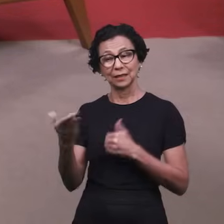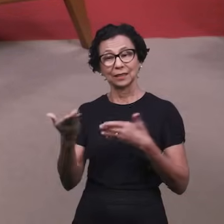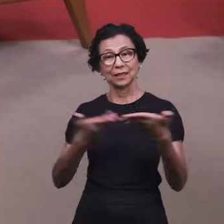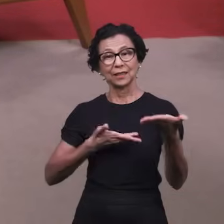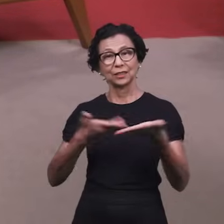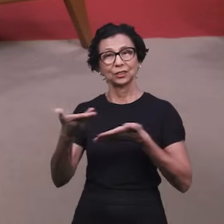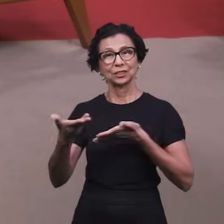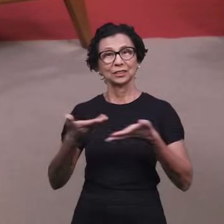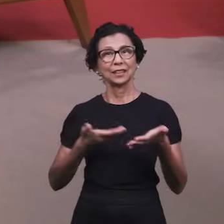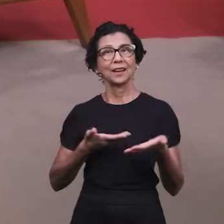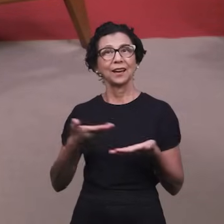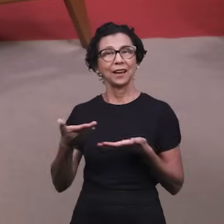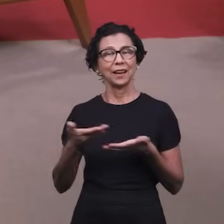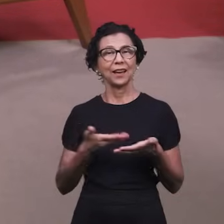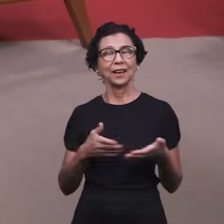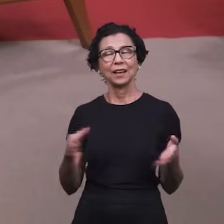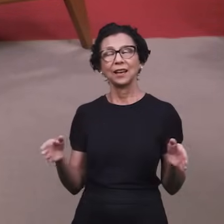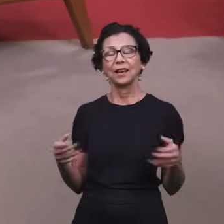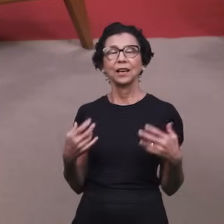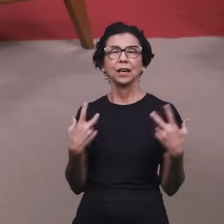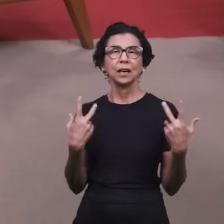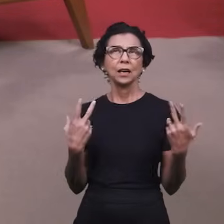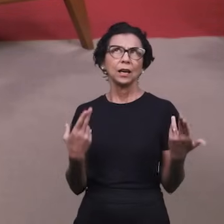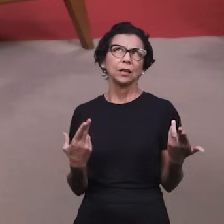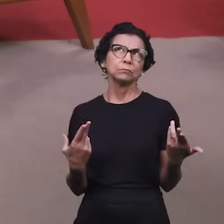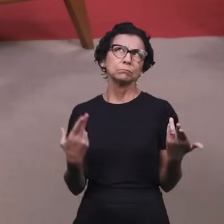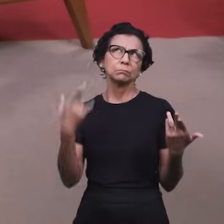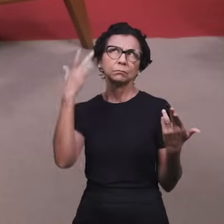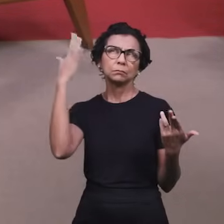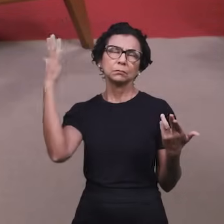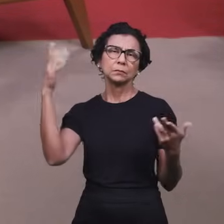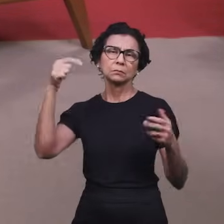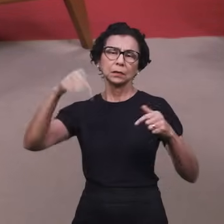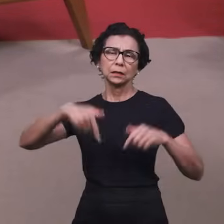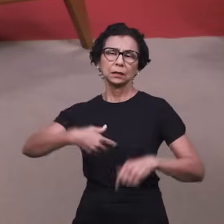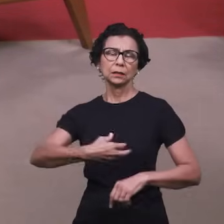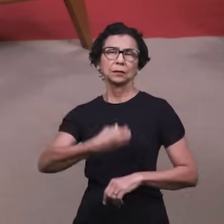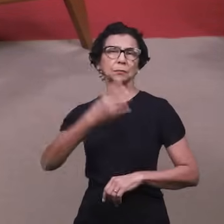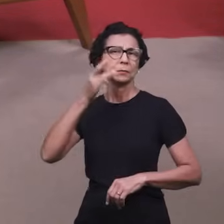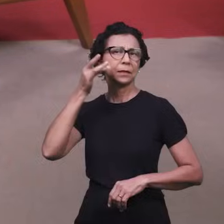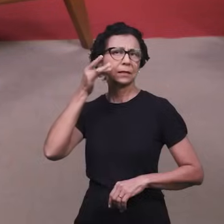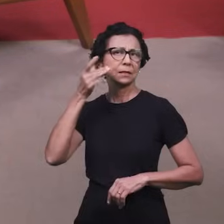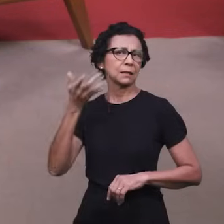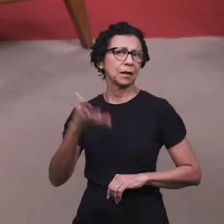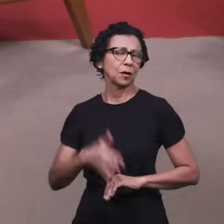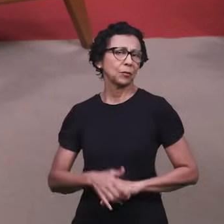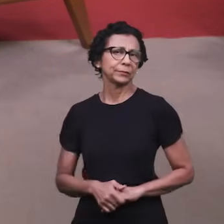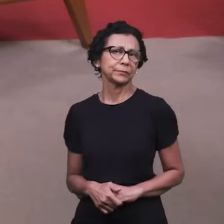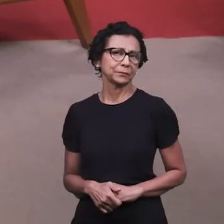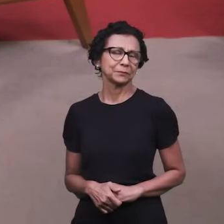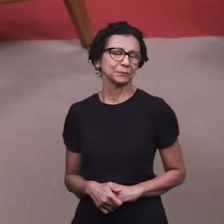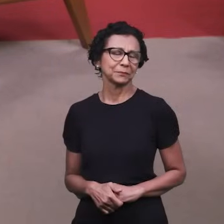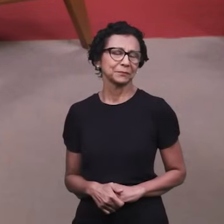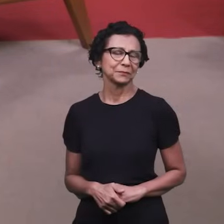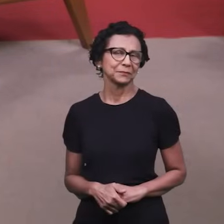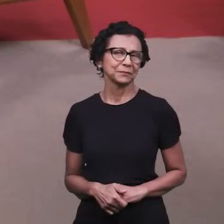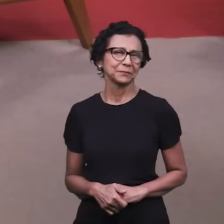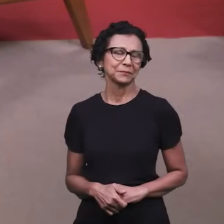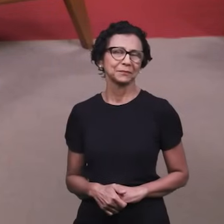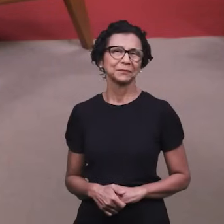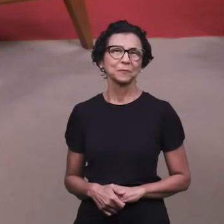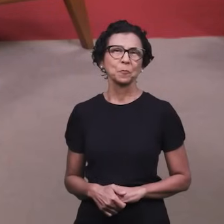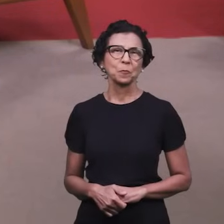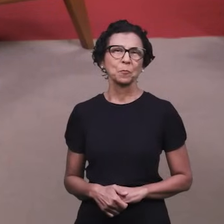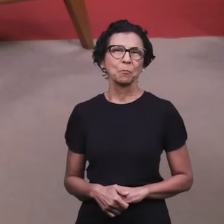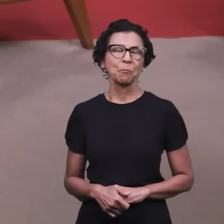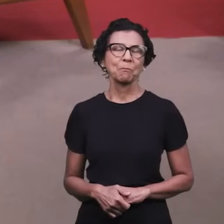interativo. Você participa com a gente, é como se você estivesse sentado aqui com a gente, conversando conosco. Esse é o nosso sentimento, e eu tenho certeza